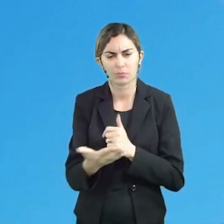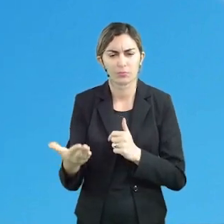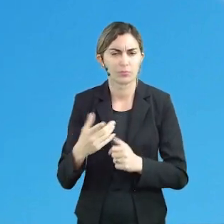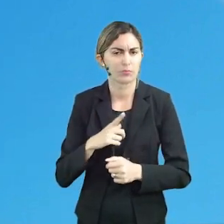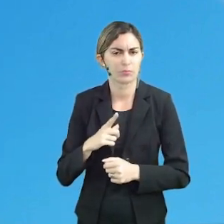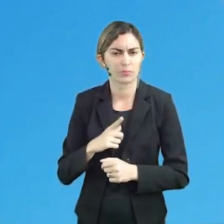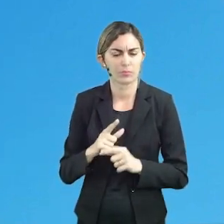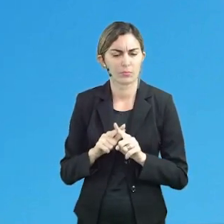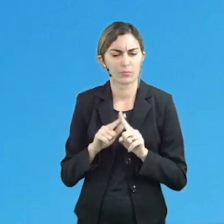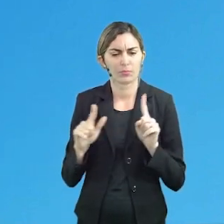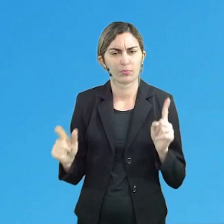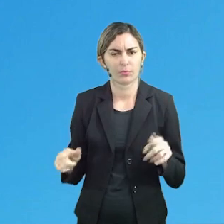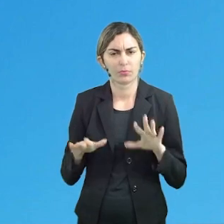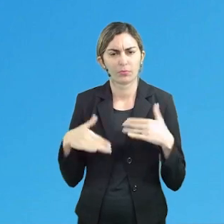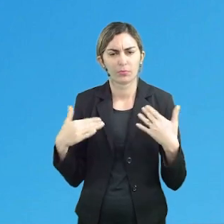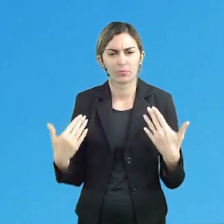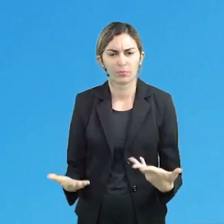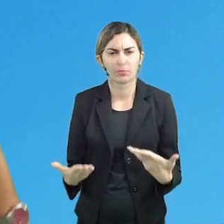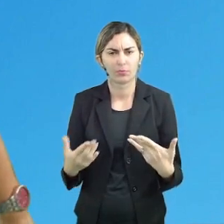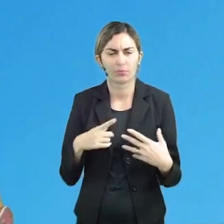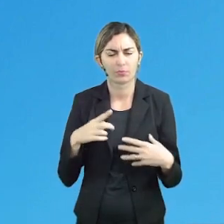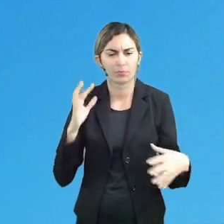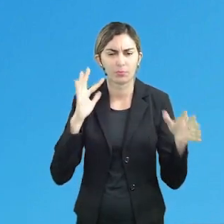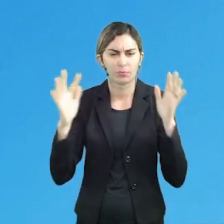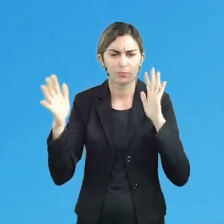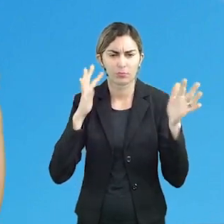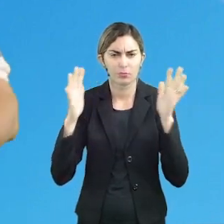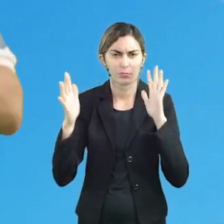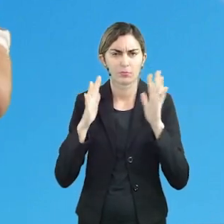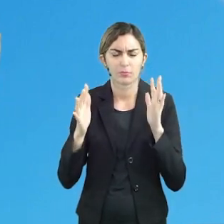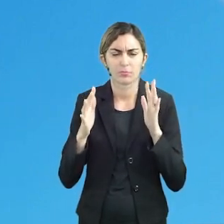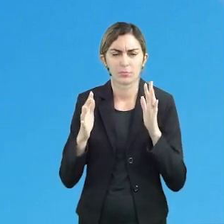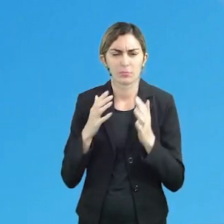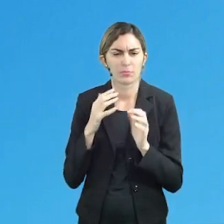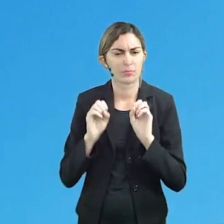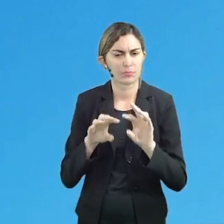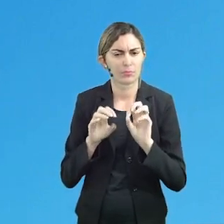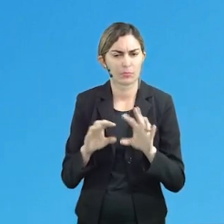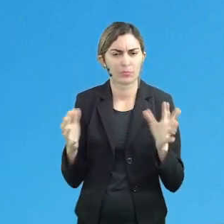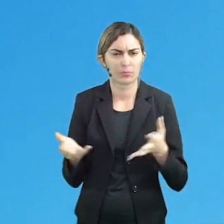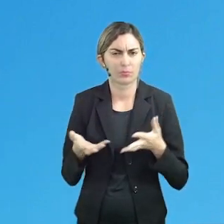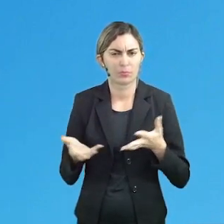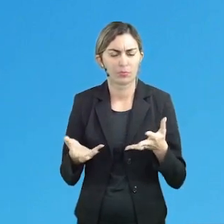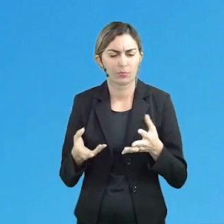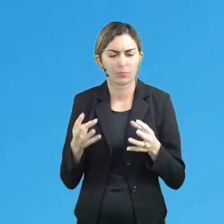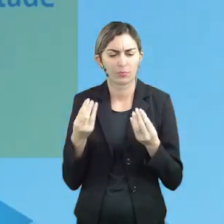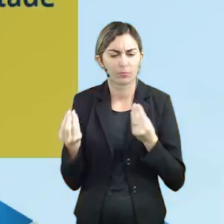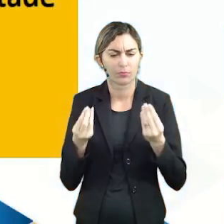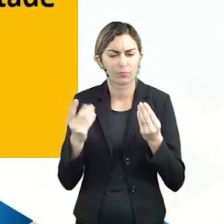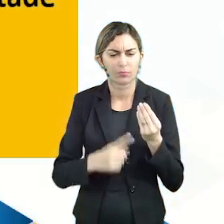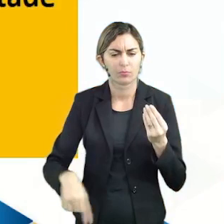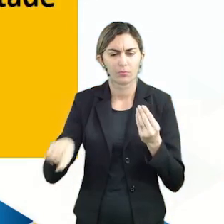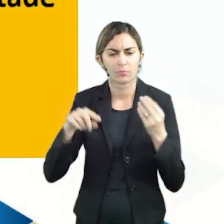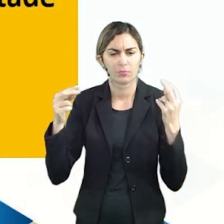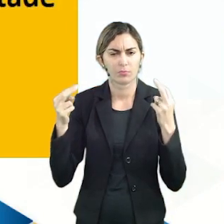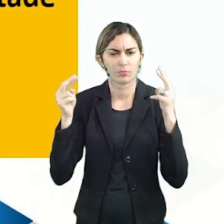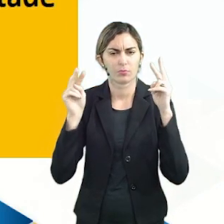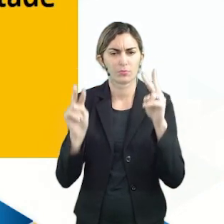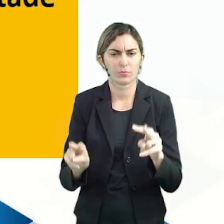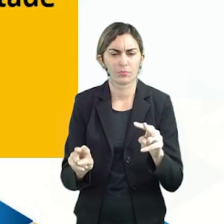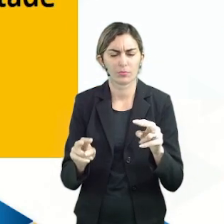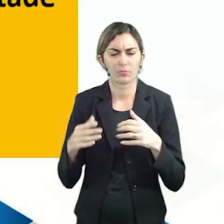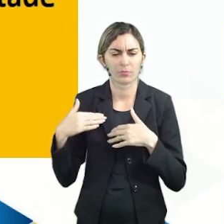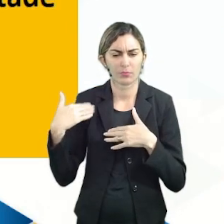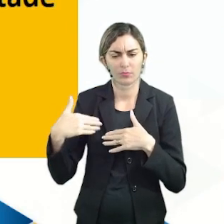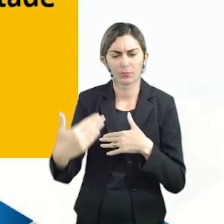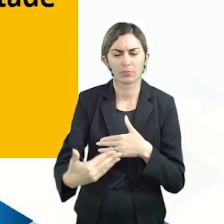mente. Mas qual será a reflexão da aula de hoje? Como nós podemos ver, vejam só,